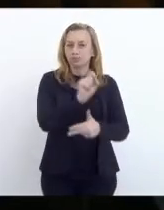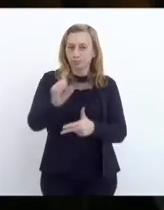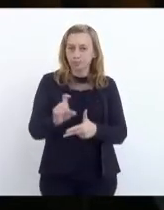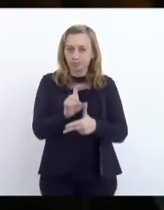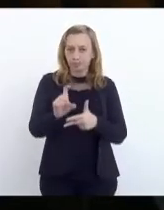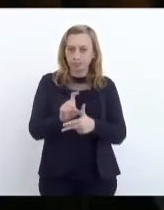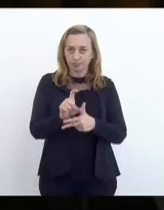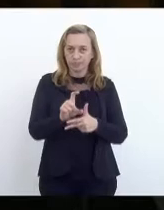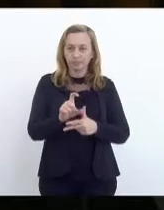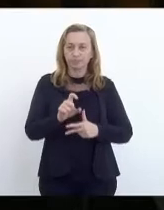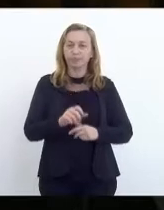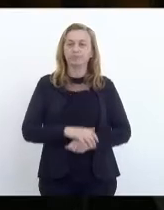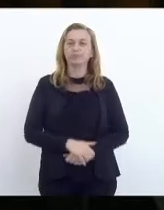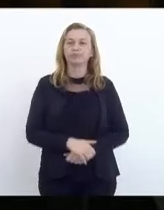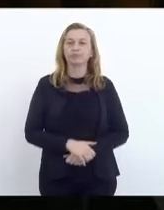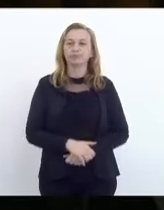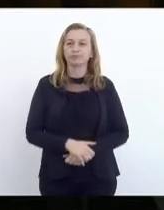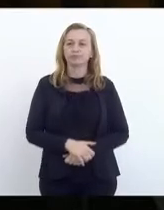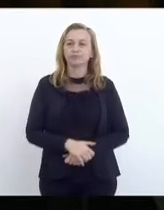Executivo fica